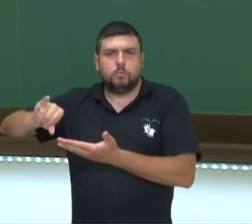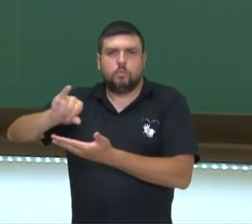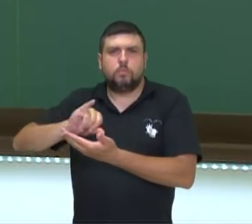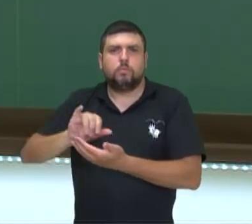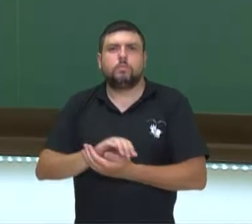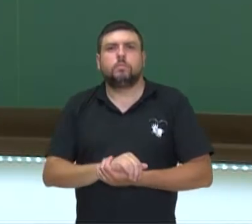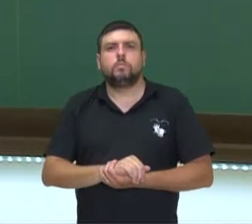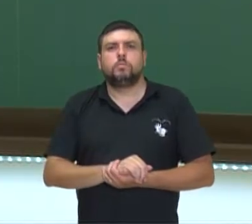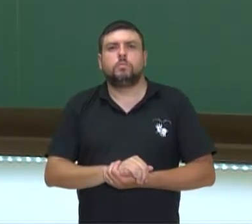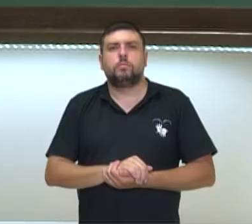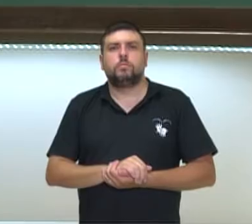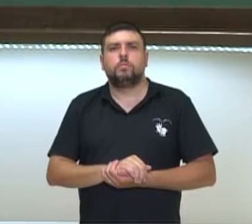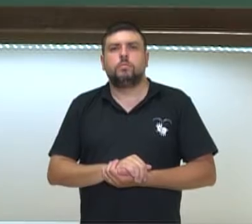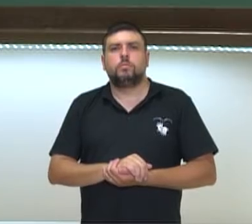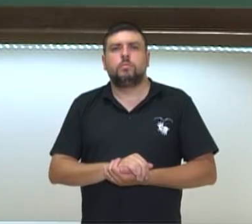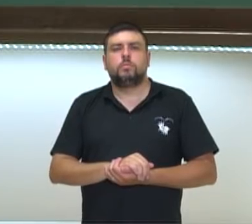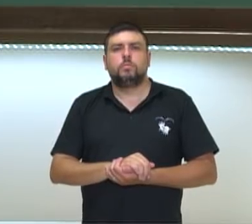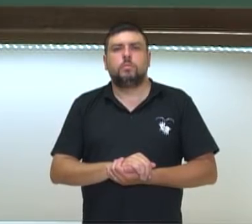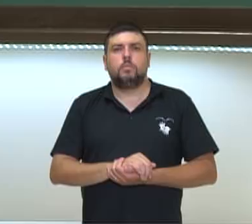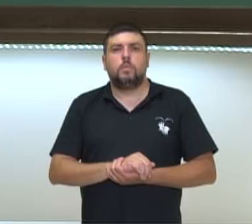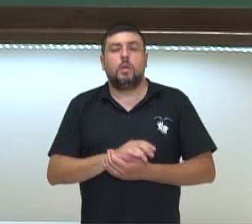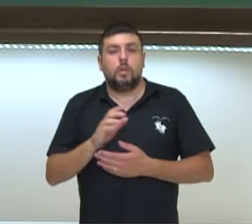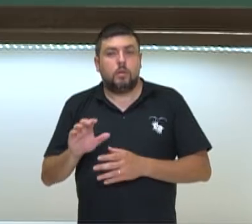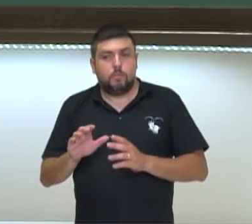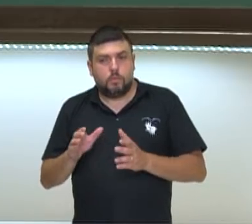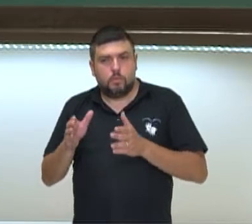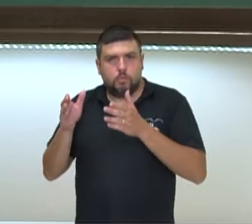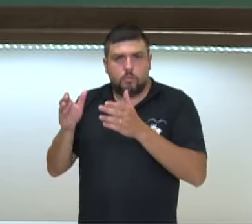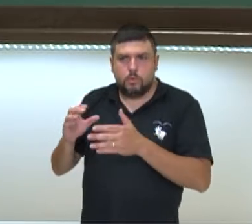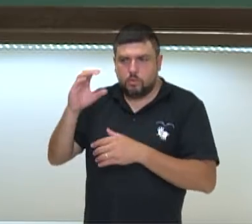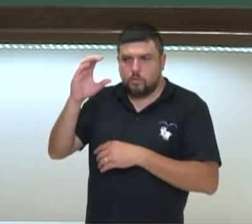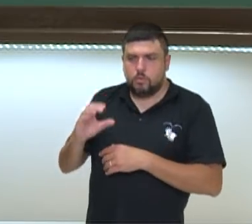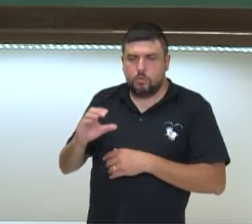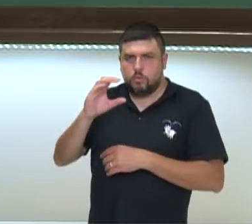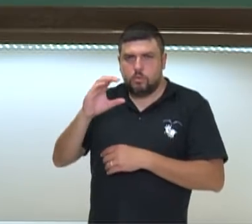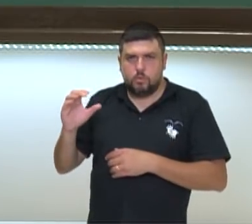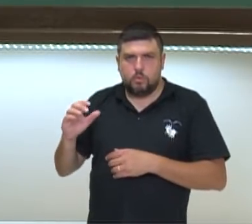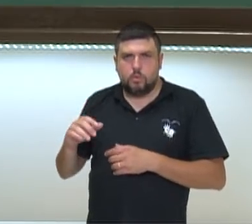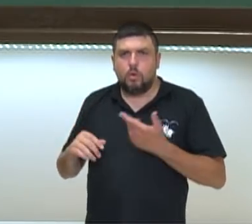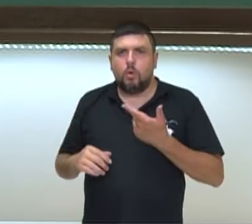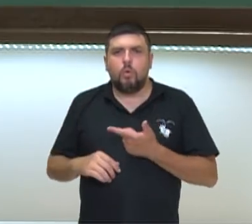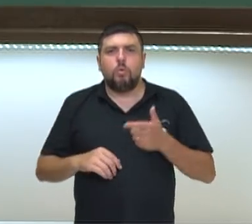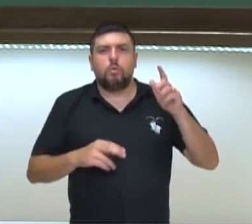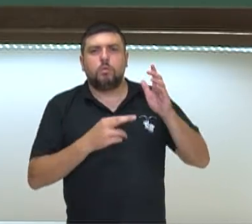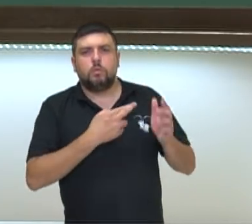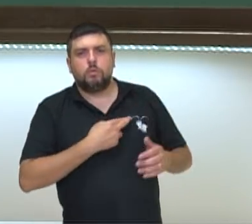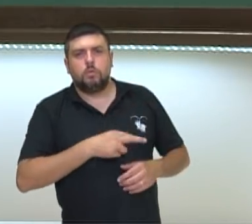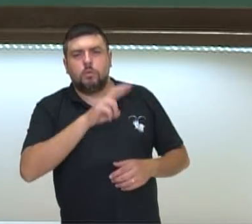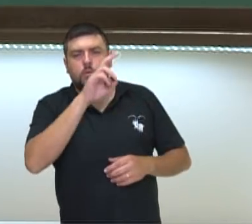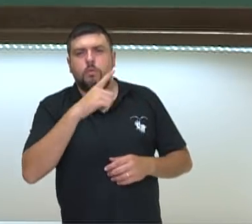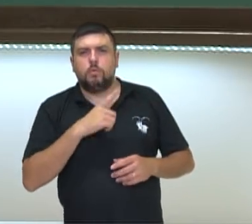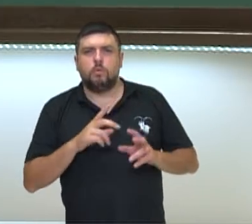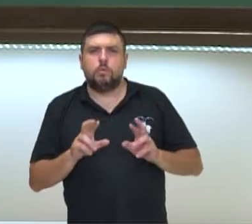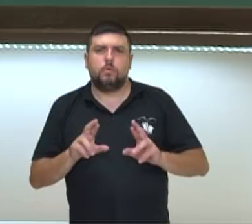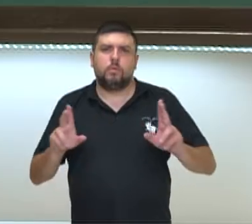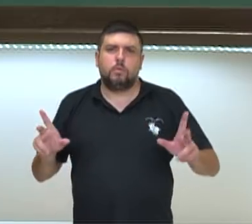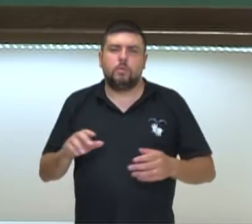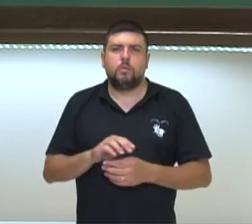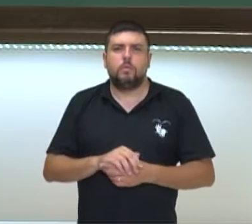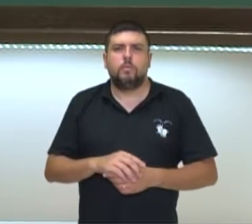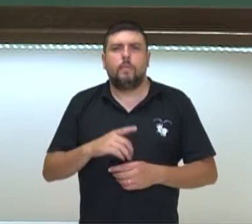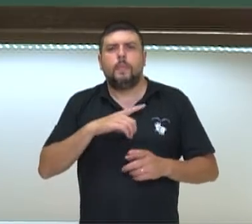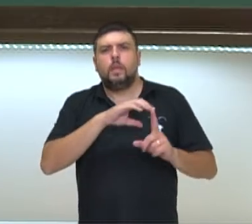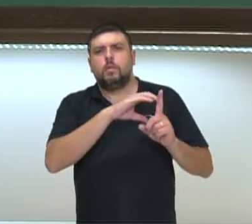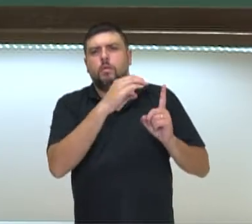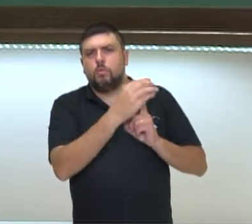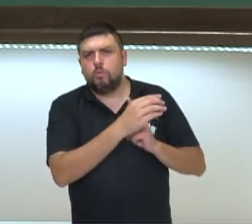pessoa morre. Isso para os católicos. Outras religiões e igrejas cristãs têm algumas diferenças. Tem rituais de culto,